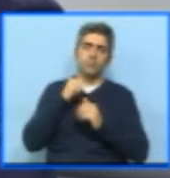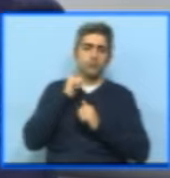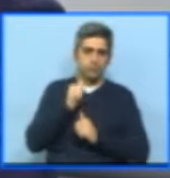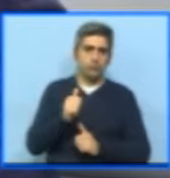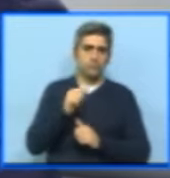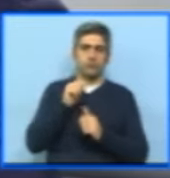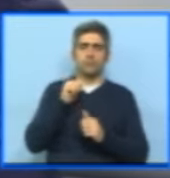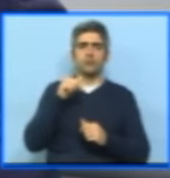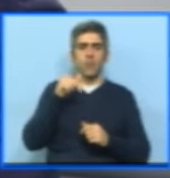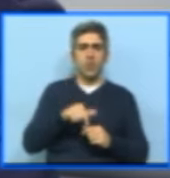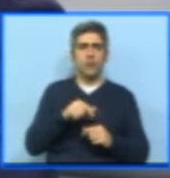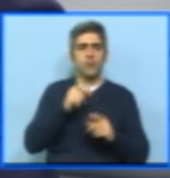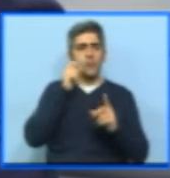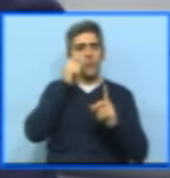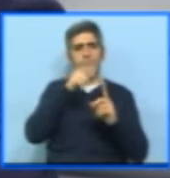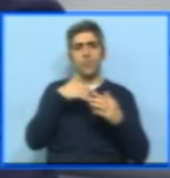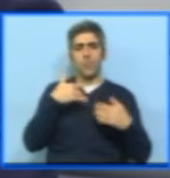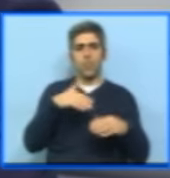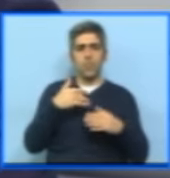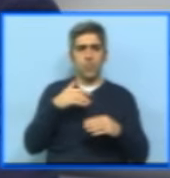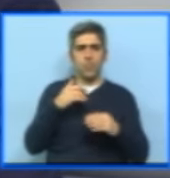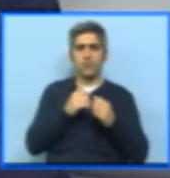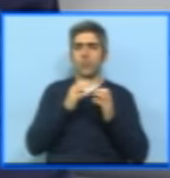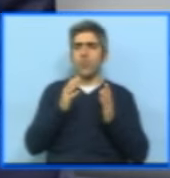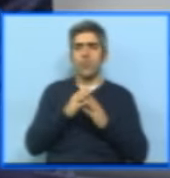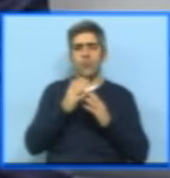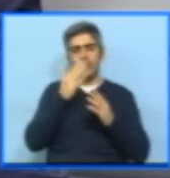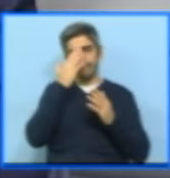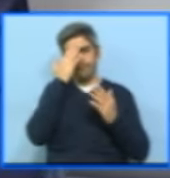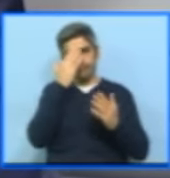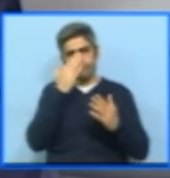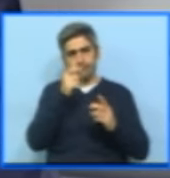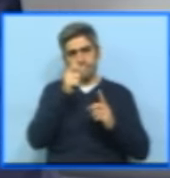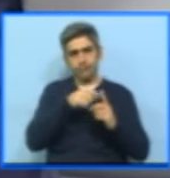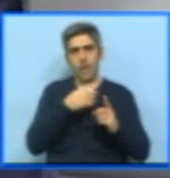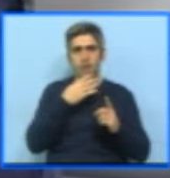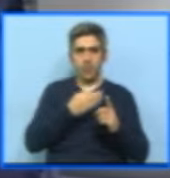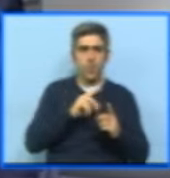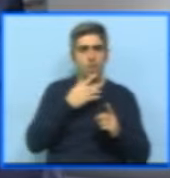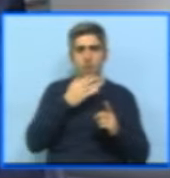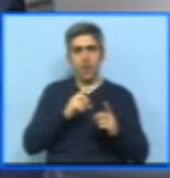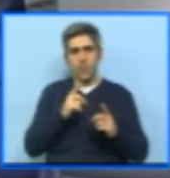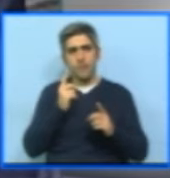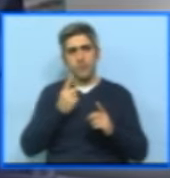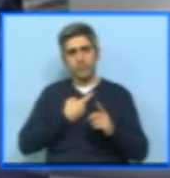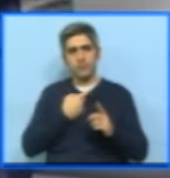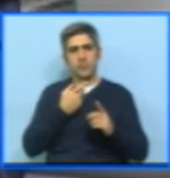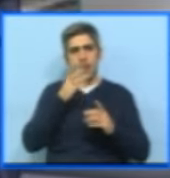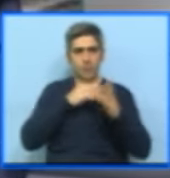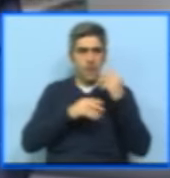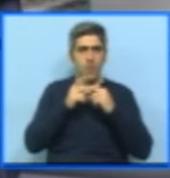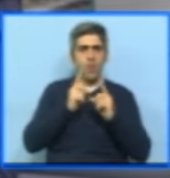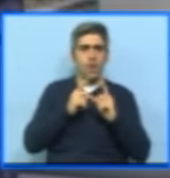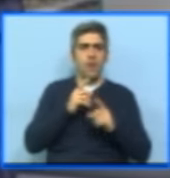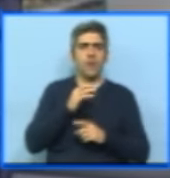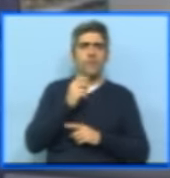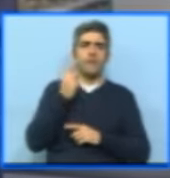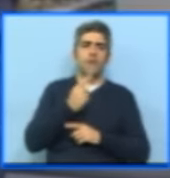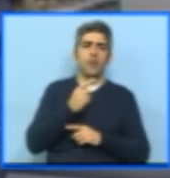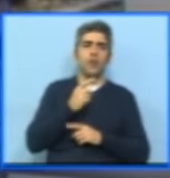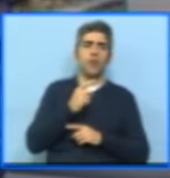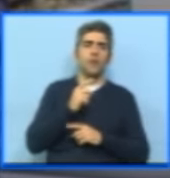merece toda a homenagem dos crentes e até dos descrentes que precisam aprender o que é ter fé